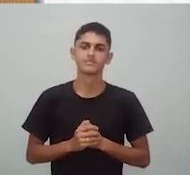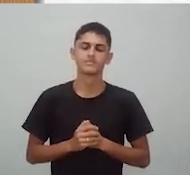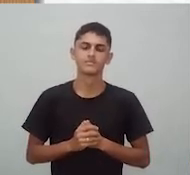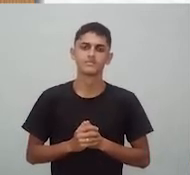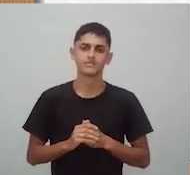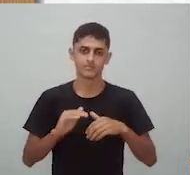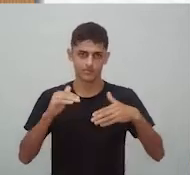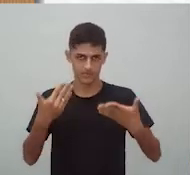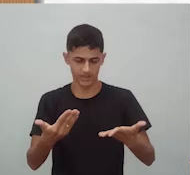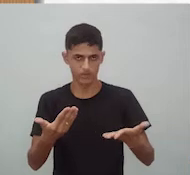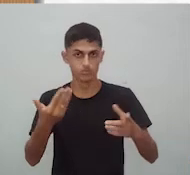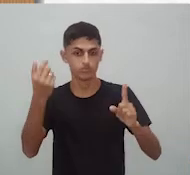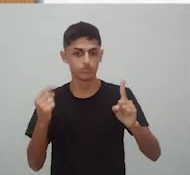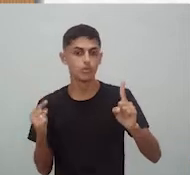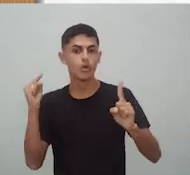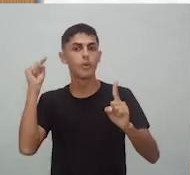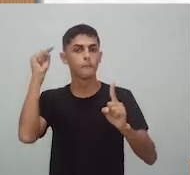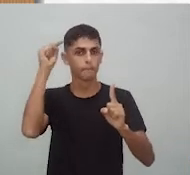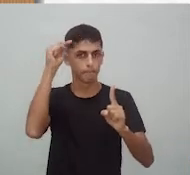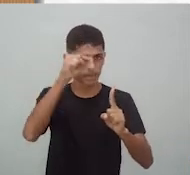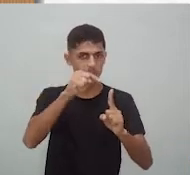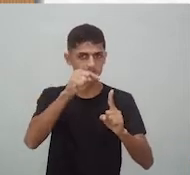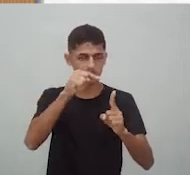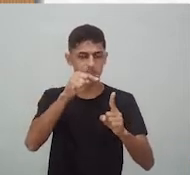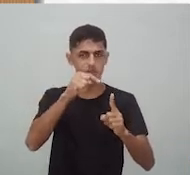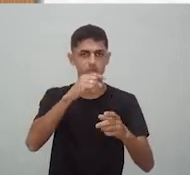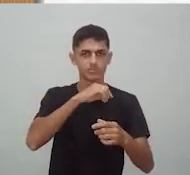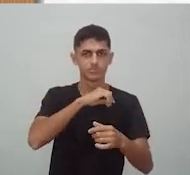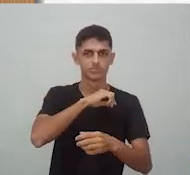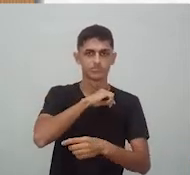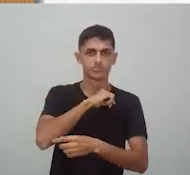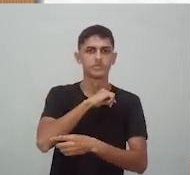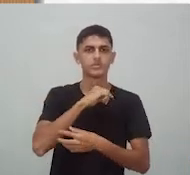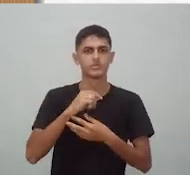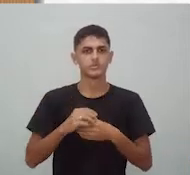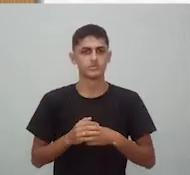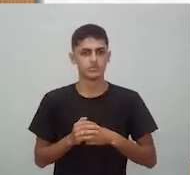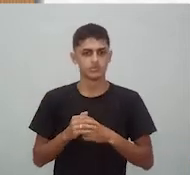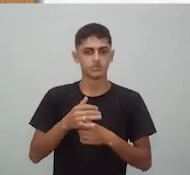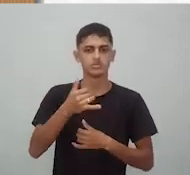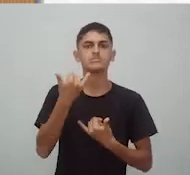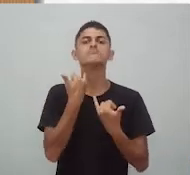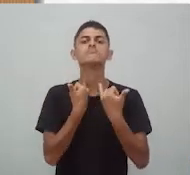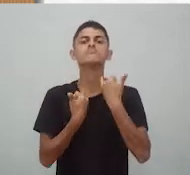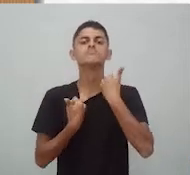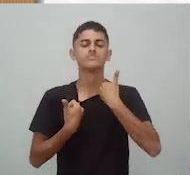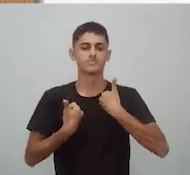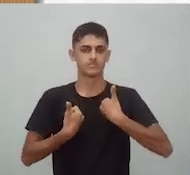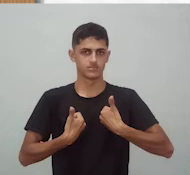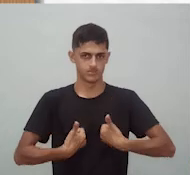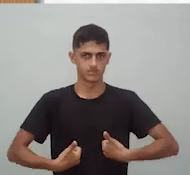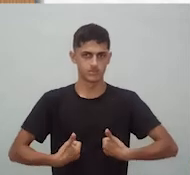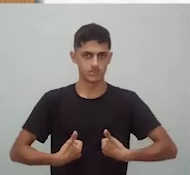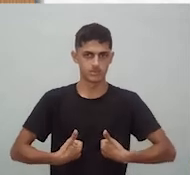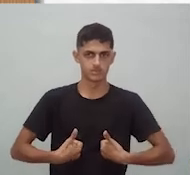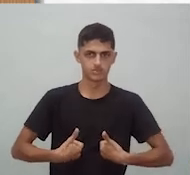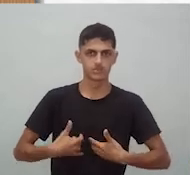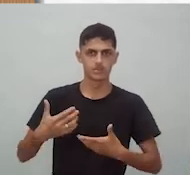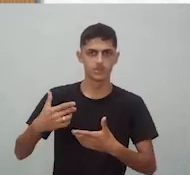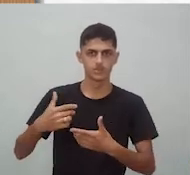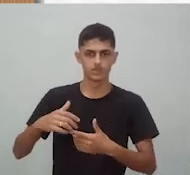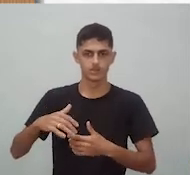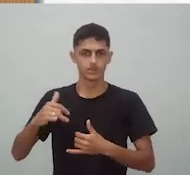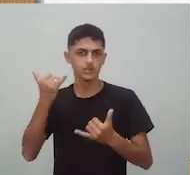essa função desses neurônios eles trabalharem e conseguirem trazer resposta do sistema nervoso